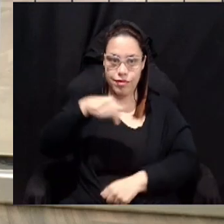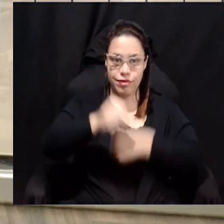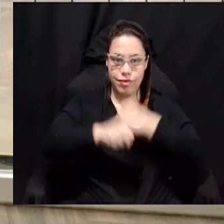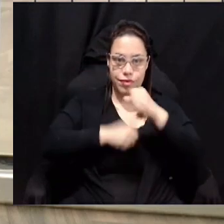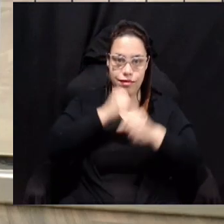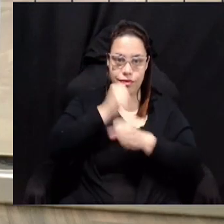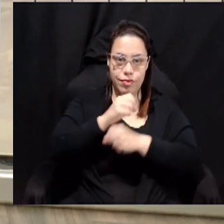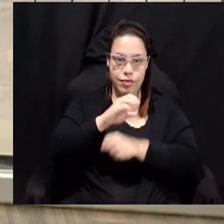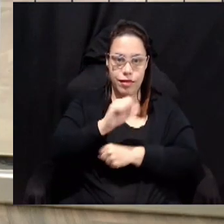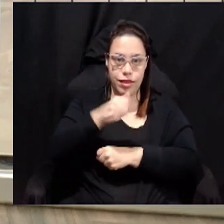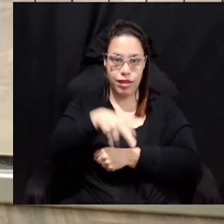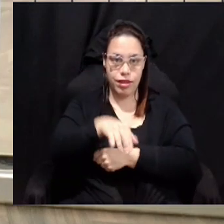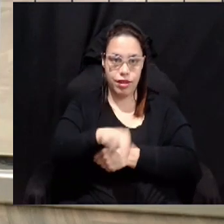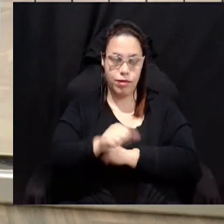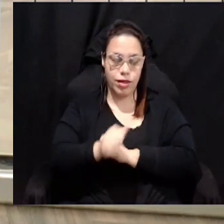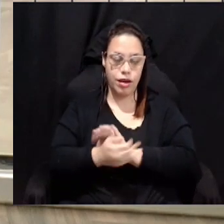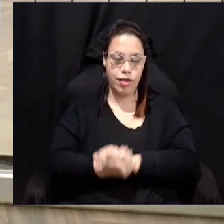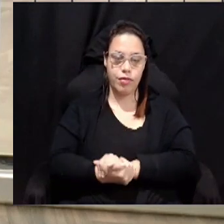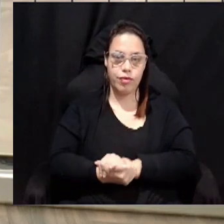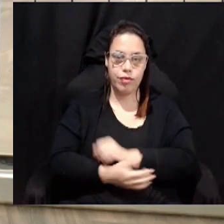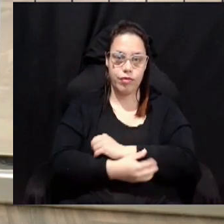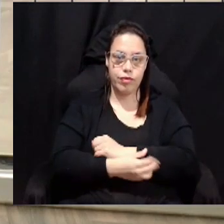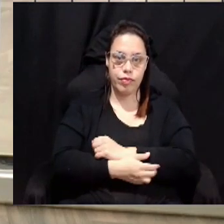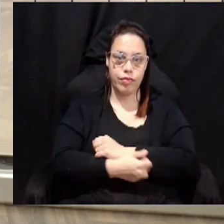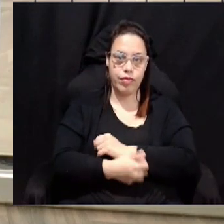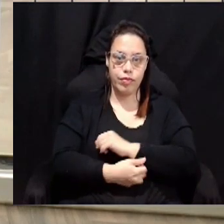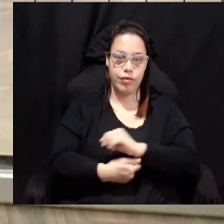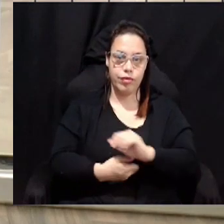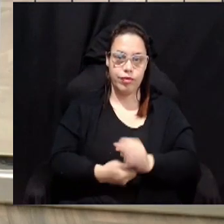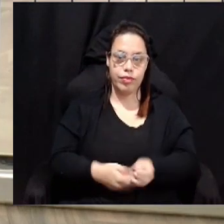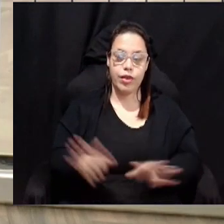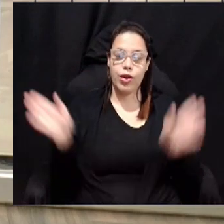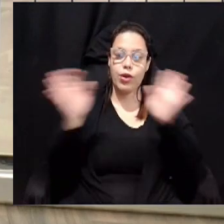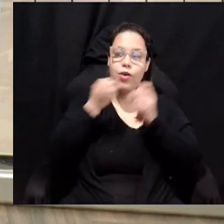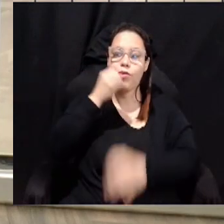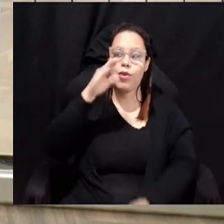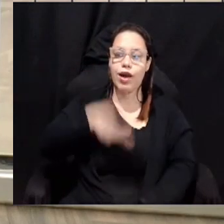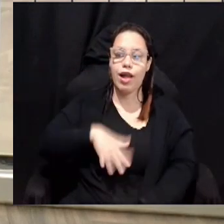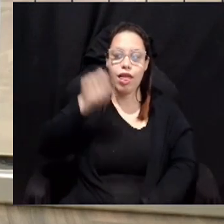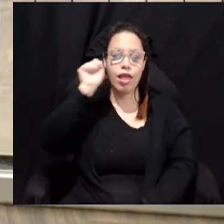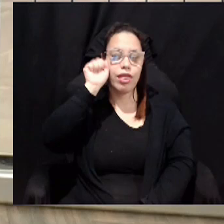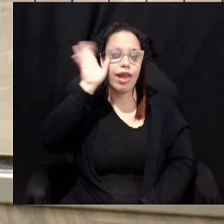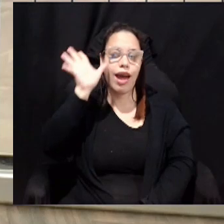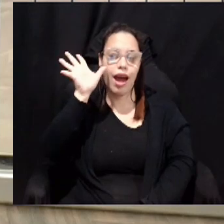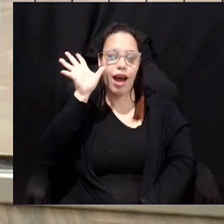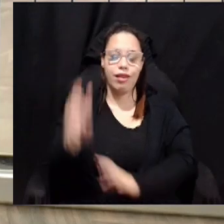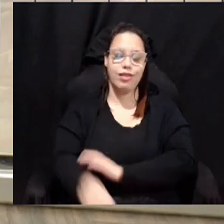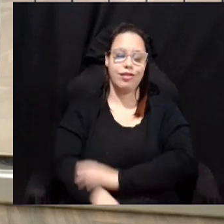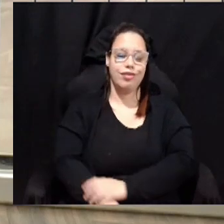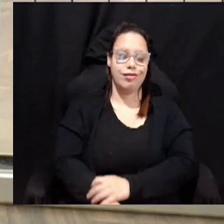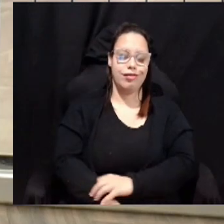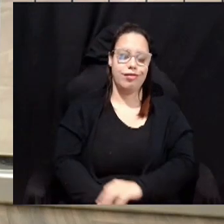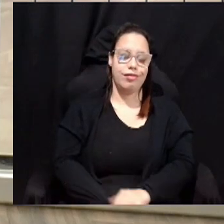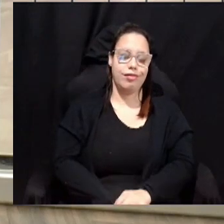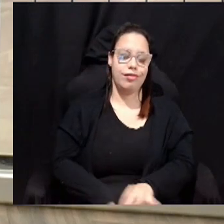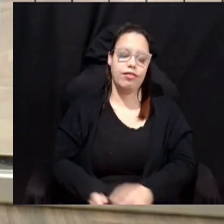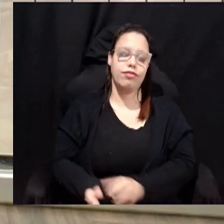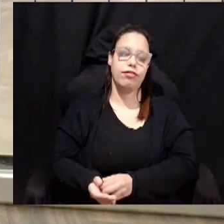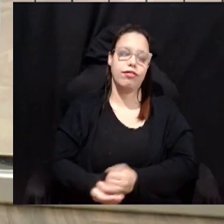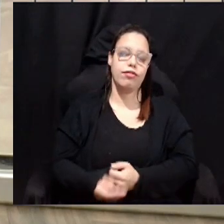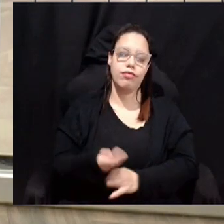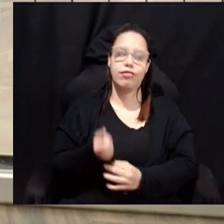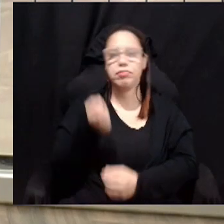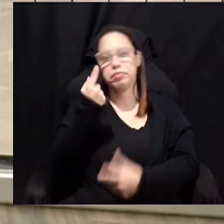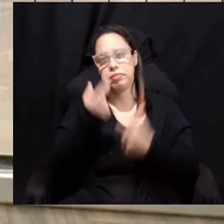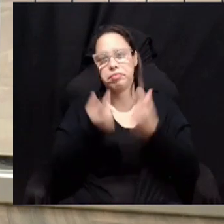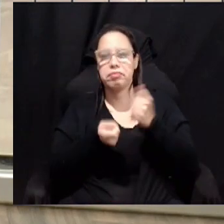Sabrina. Oi, boa tarde, Alexandra. Sabrina, queria saber mais sobre esse prêmio, a gente vai falar um pouquinho mais